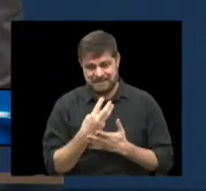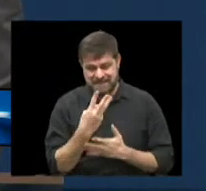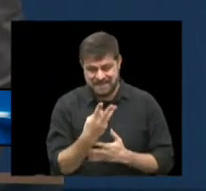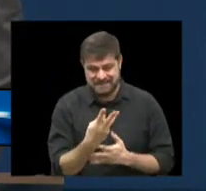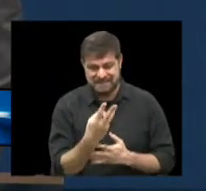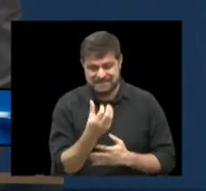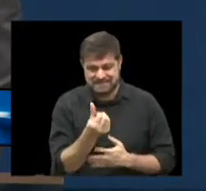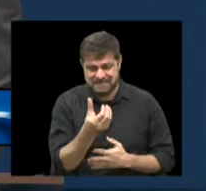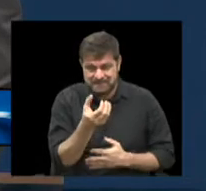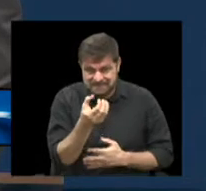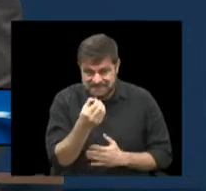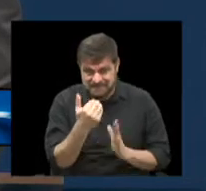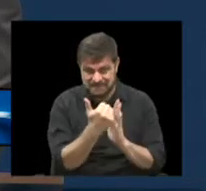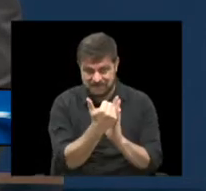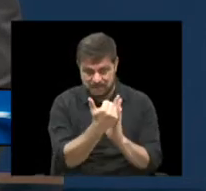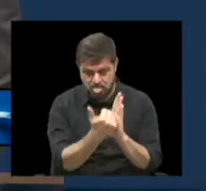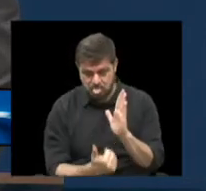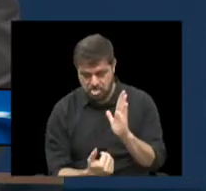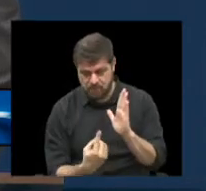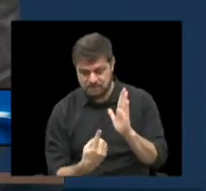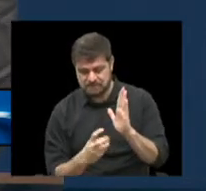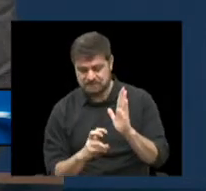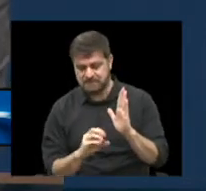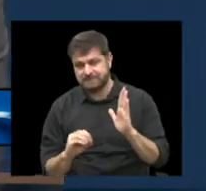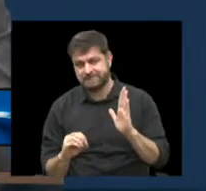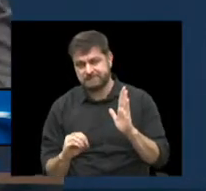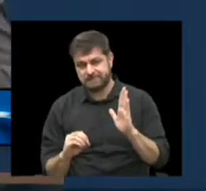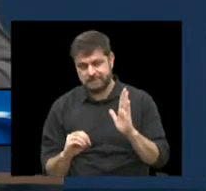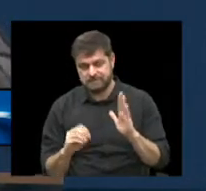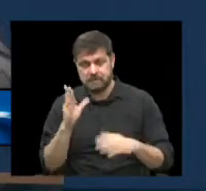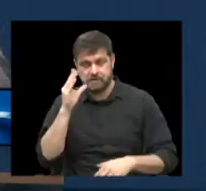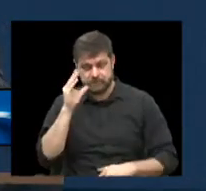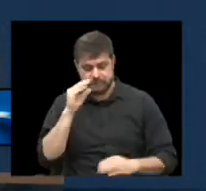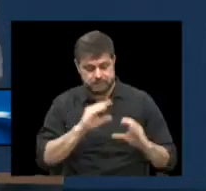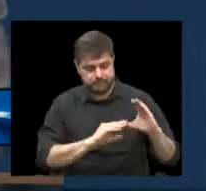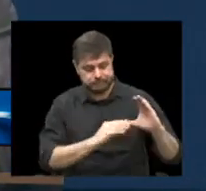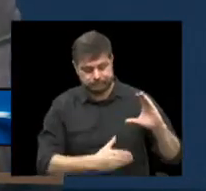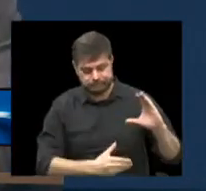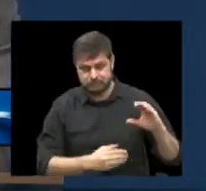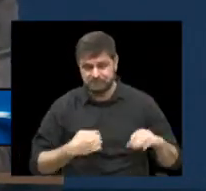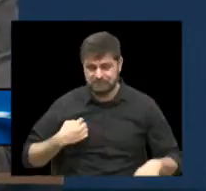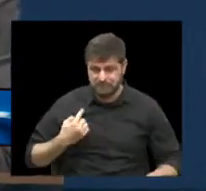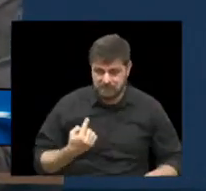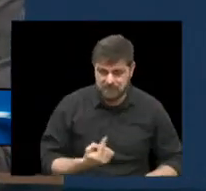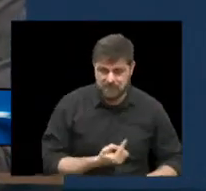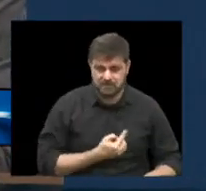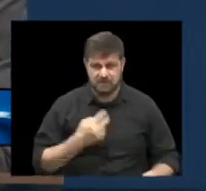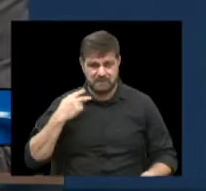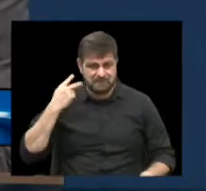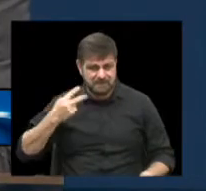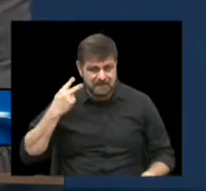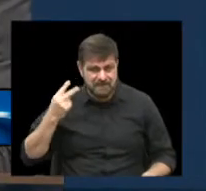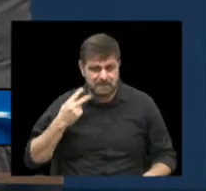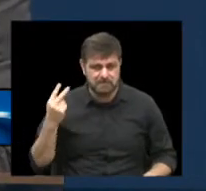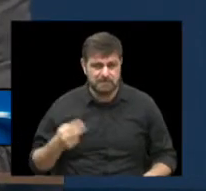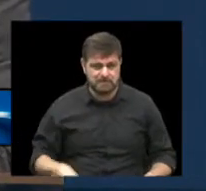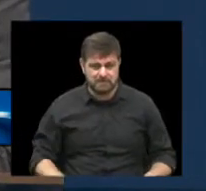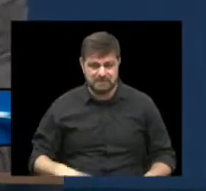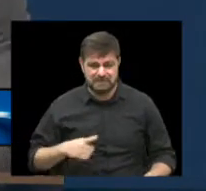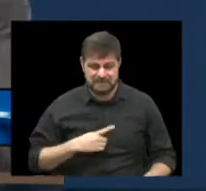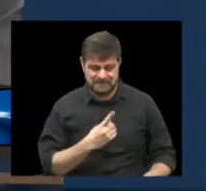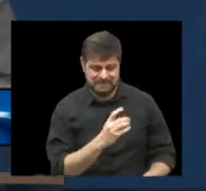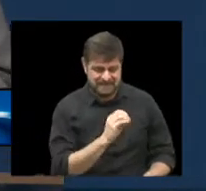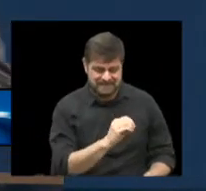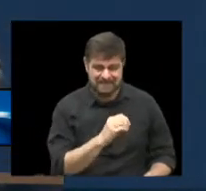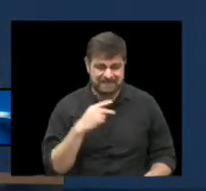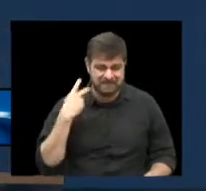e presidente dessa casa, Rafael Zimbaldi, a relação hoje que nós temos de vereador-assessor, com 10,